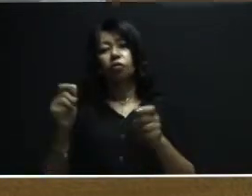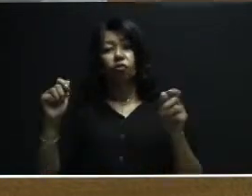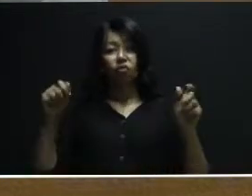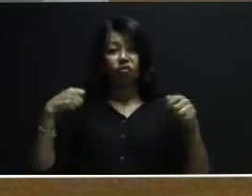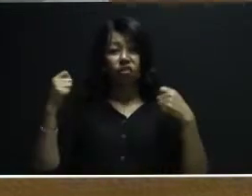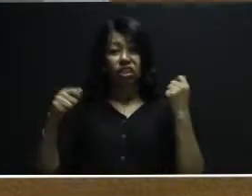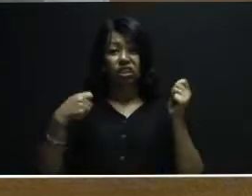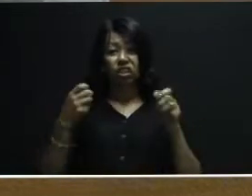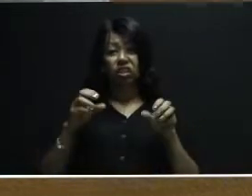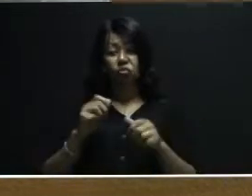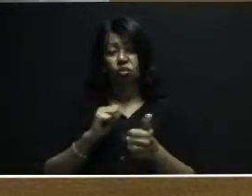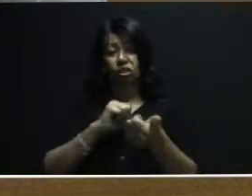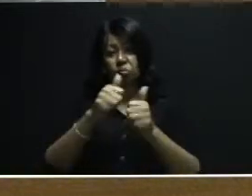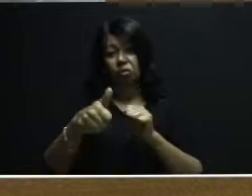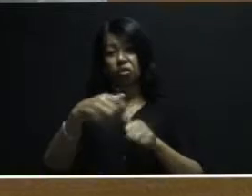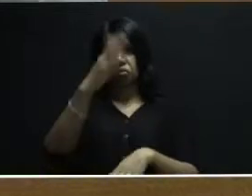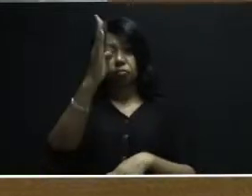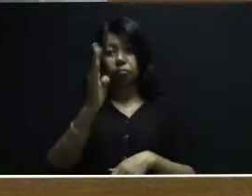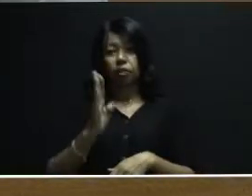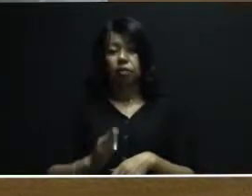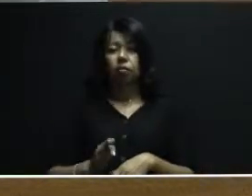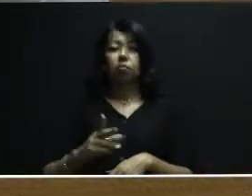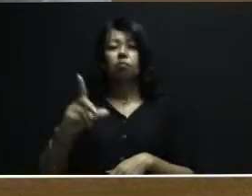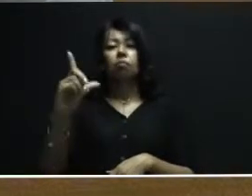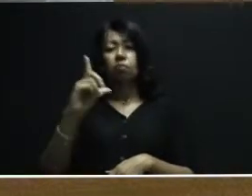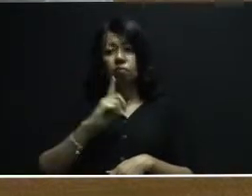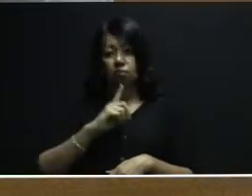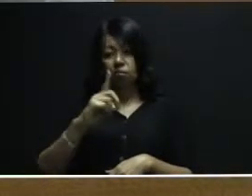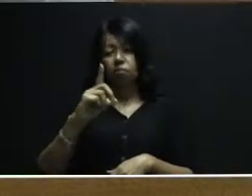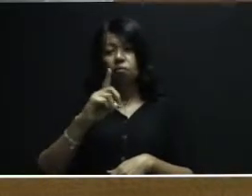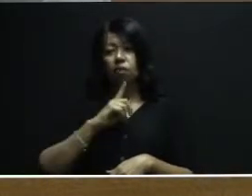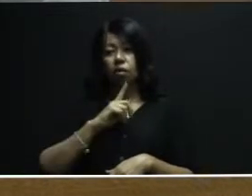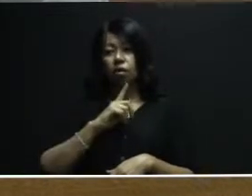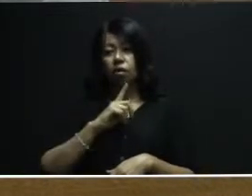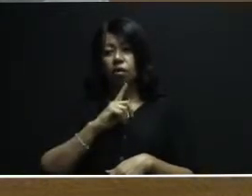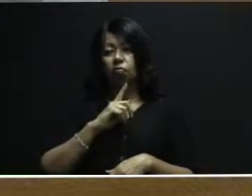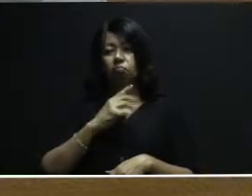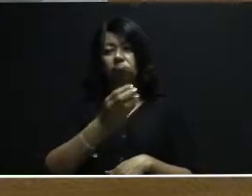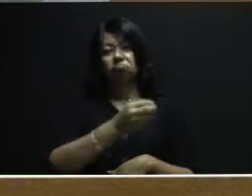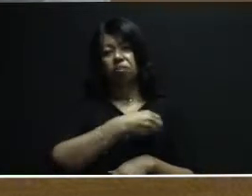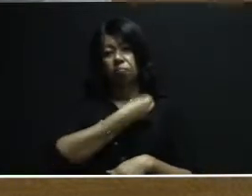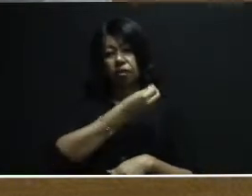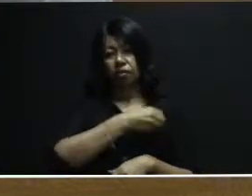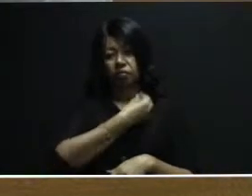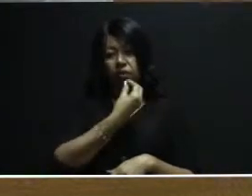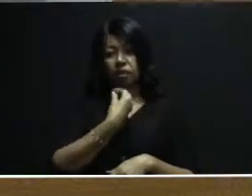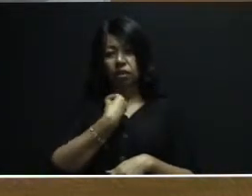Brasil. Né? Então, eu tenho, no decorrer da minha vida,